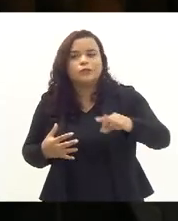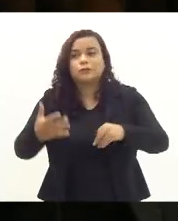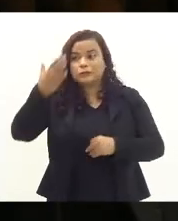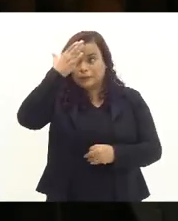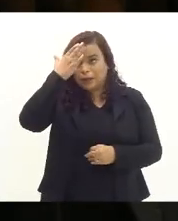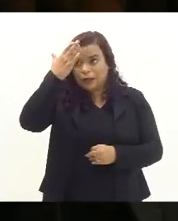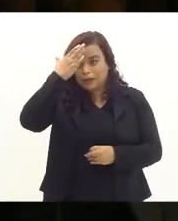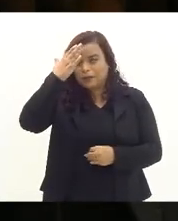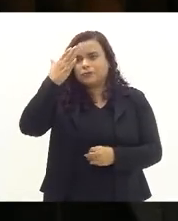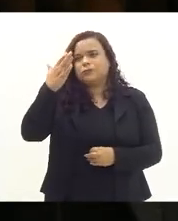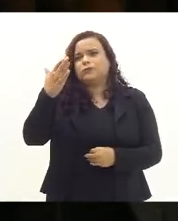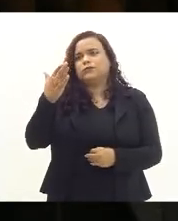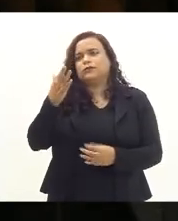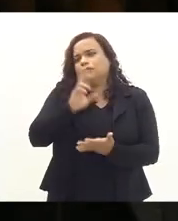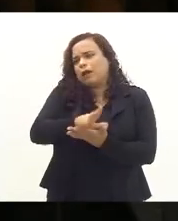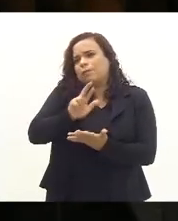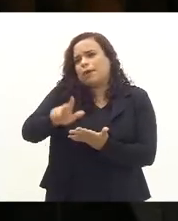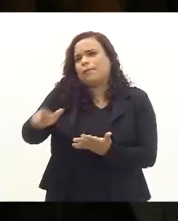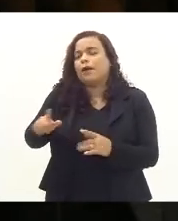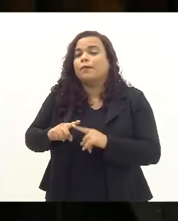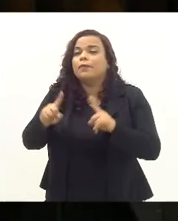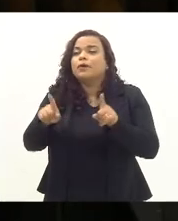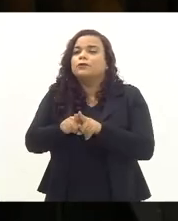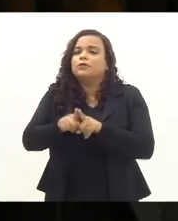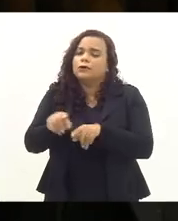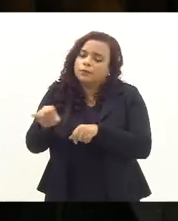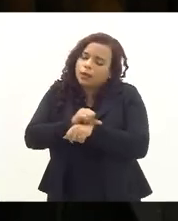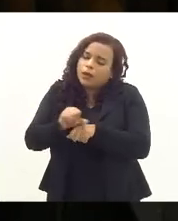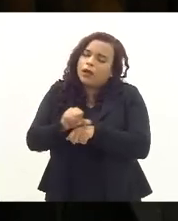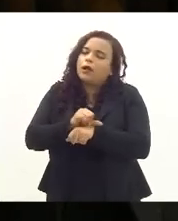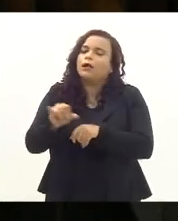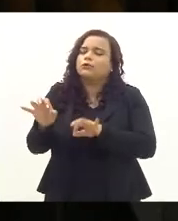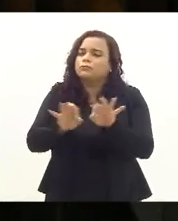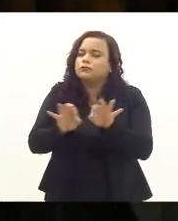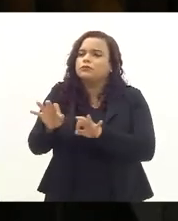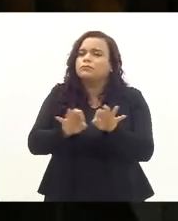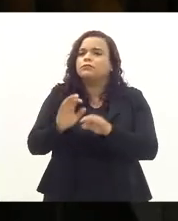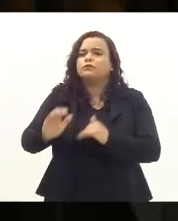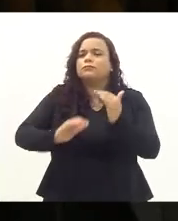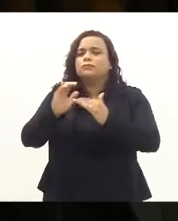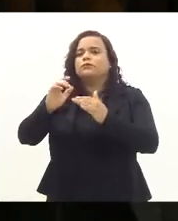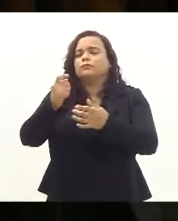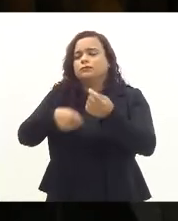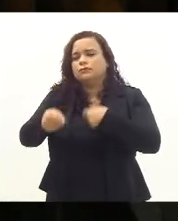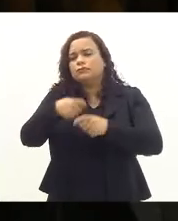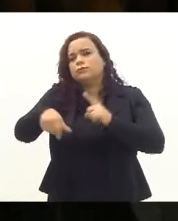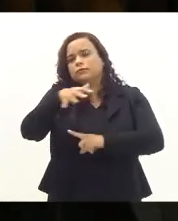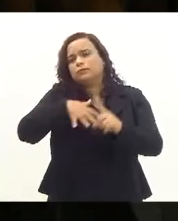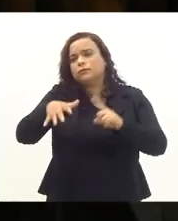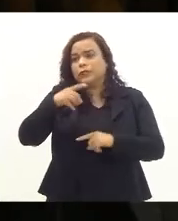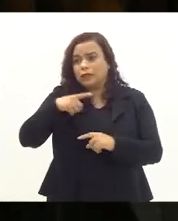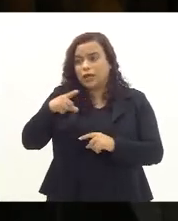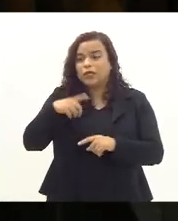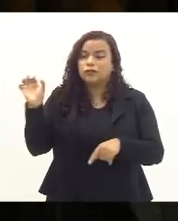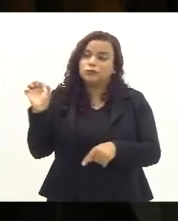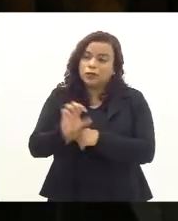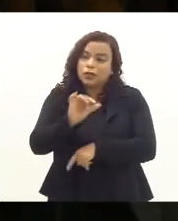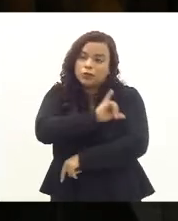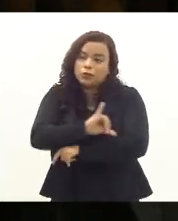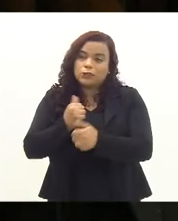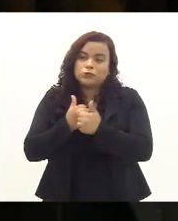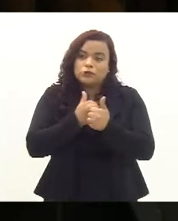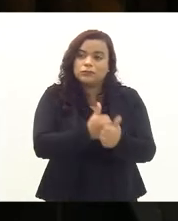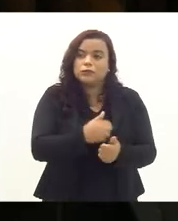coisas que planejamento estratégico de desenvolvimento econômico social que o estado vai